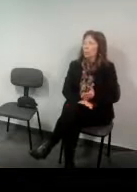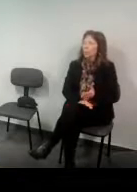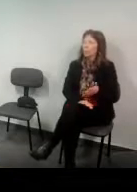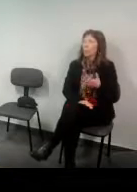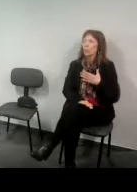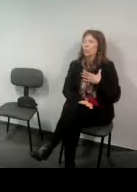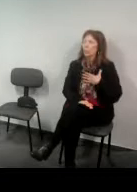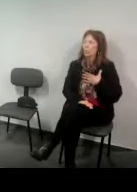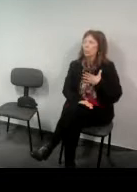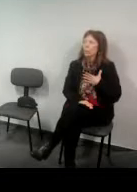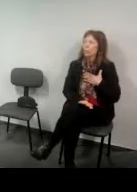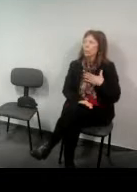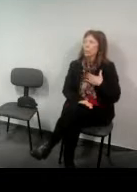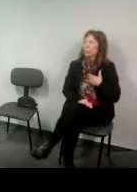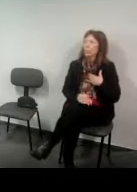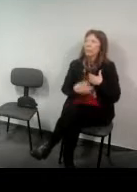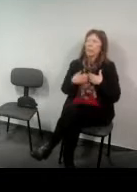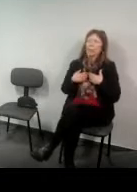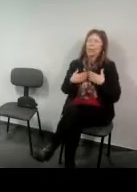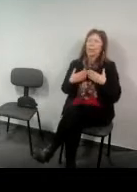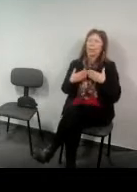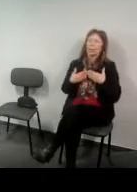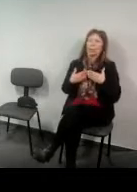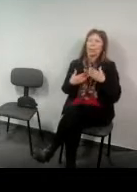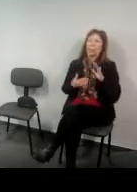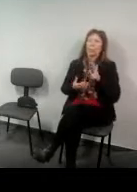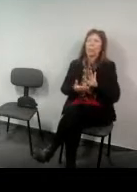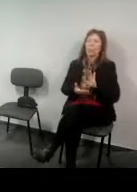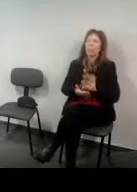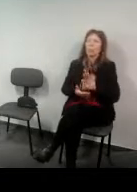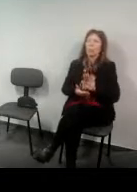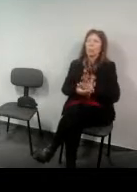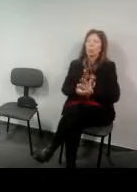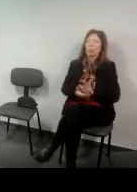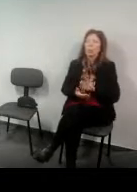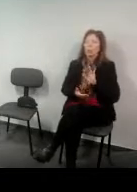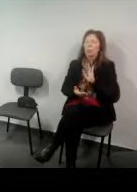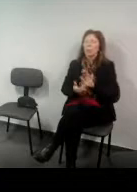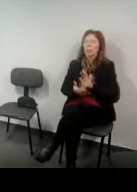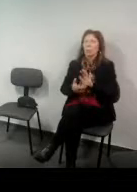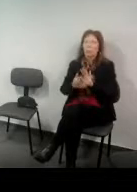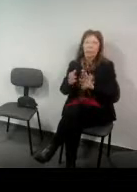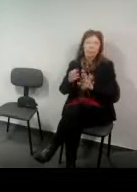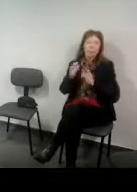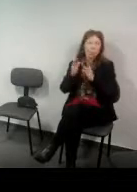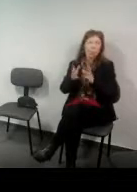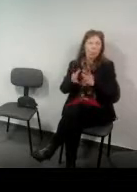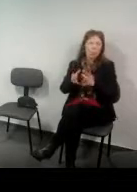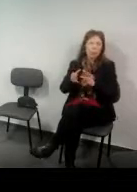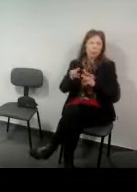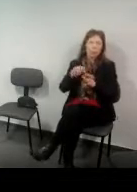ao máximo fazer um concentrado, mesmo assim, digamos, não estou mirando o coração, eu estou mirando, né,